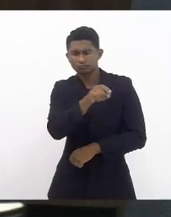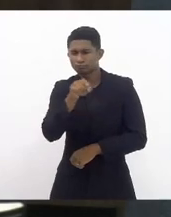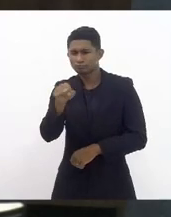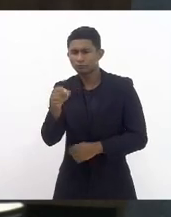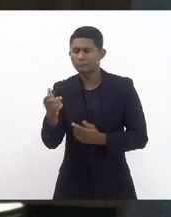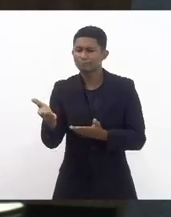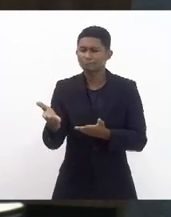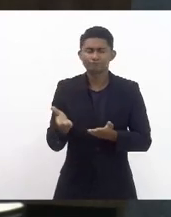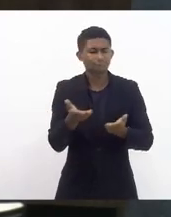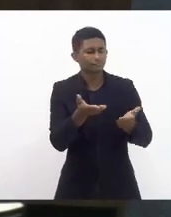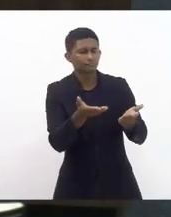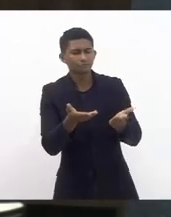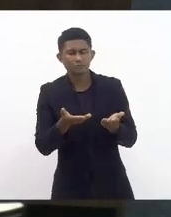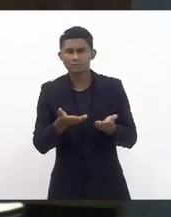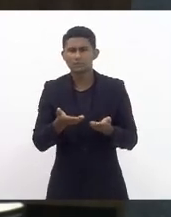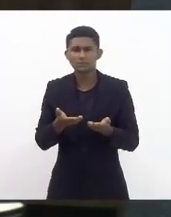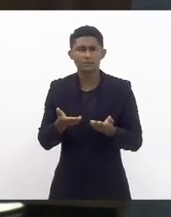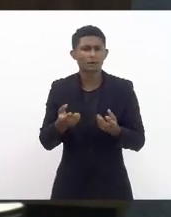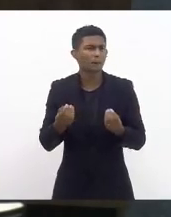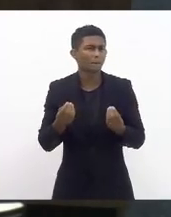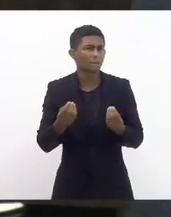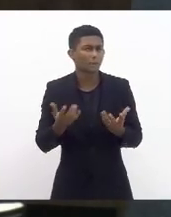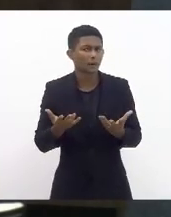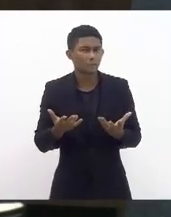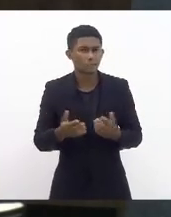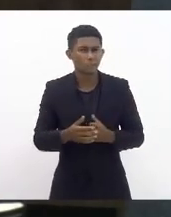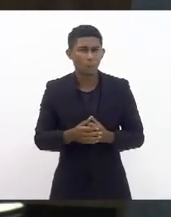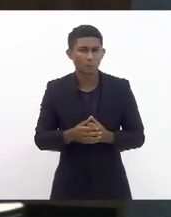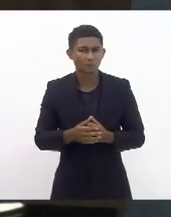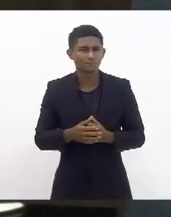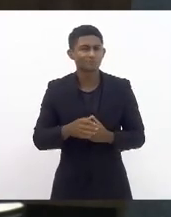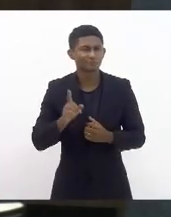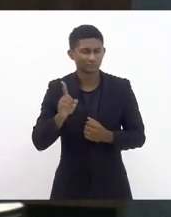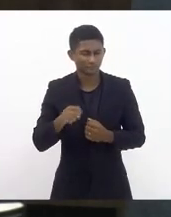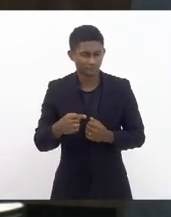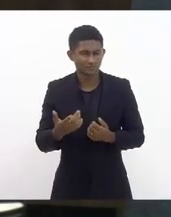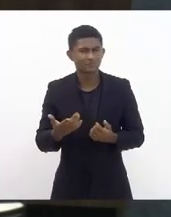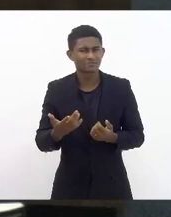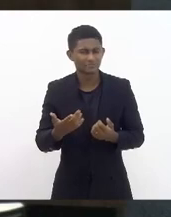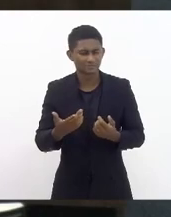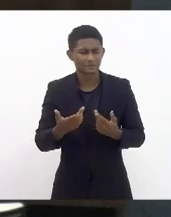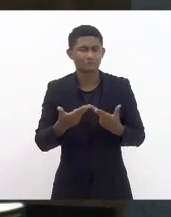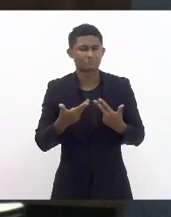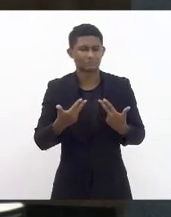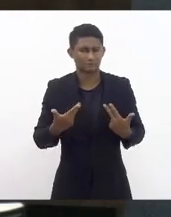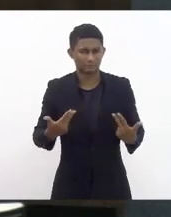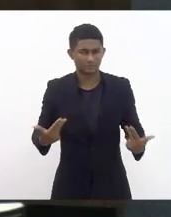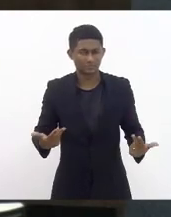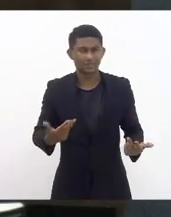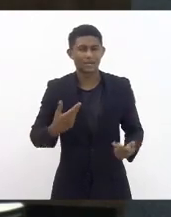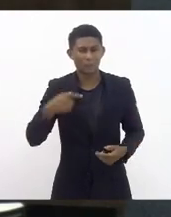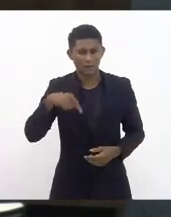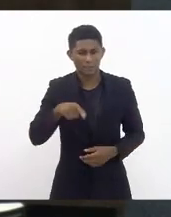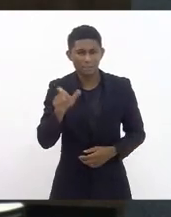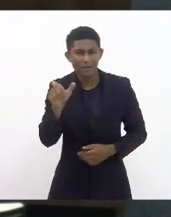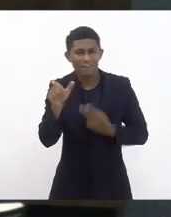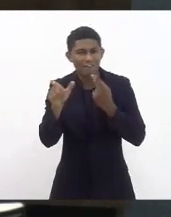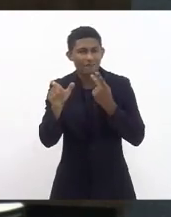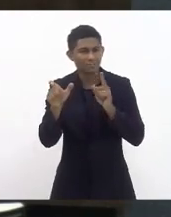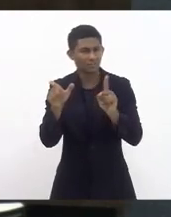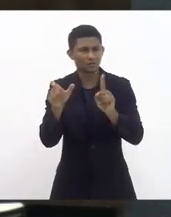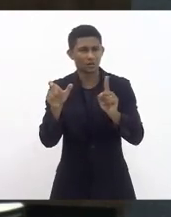deputado Pobel, a fazer gestos obscenos, eu me nego a falar aqui,